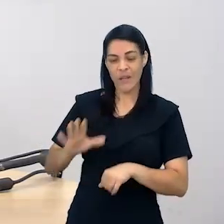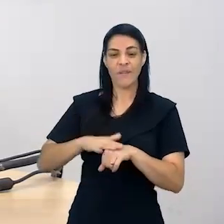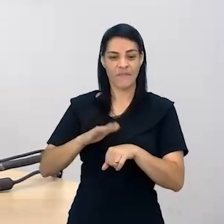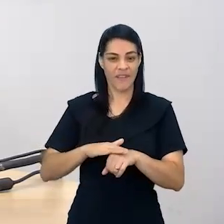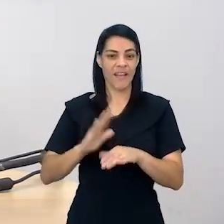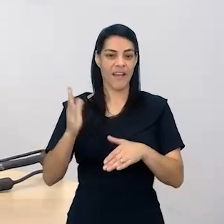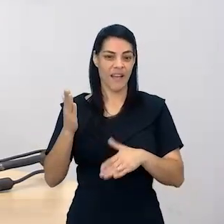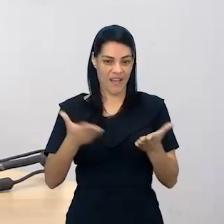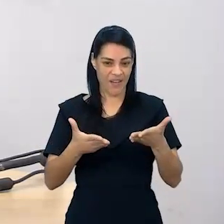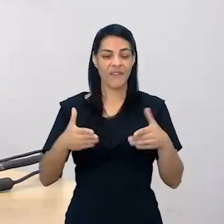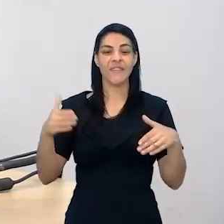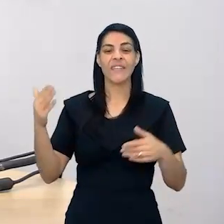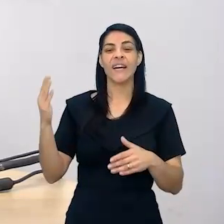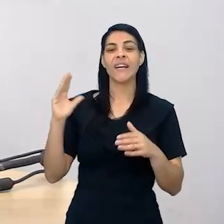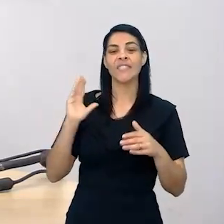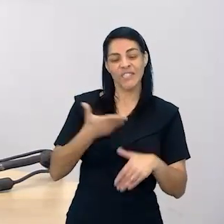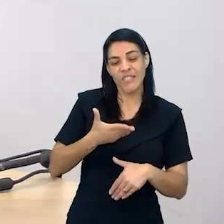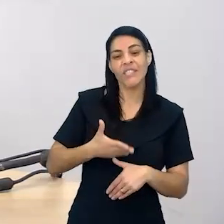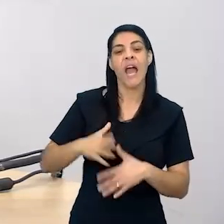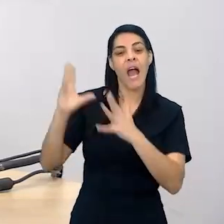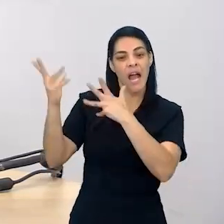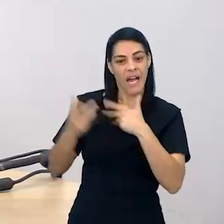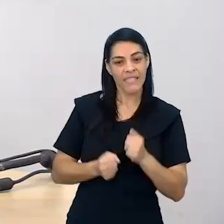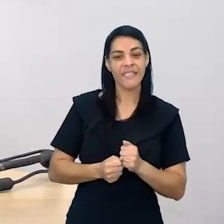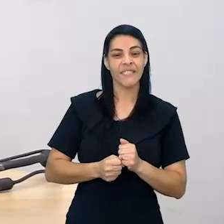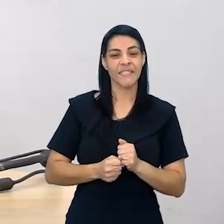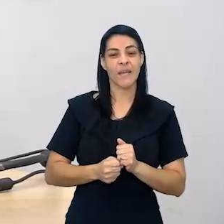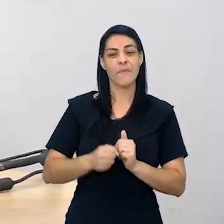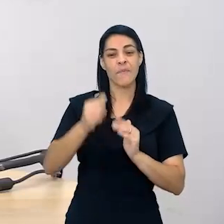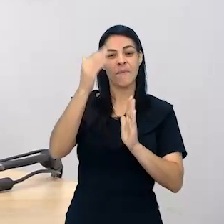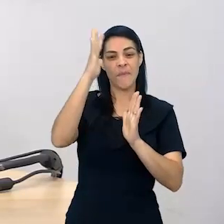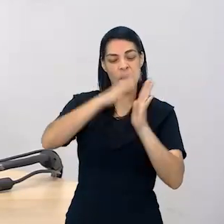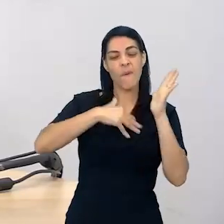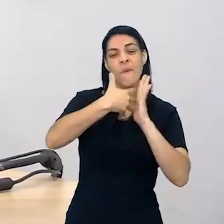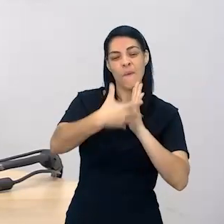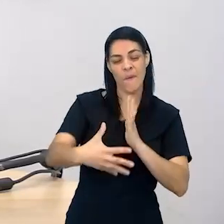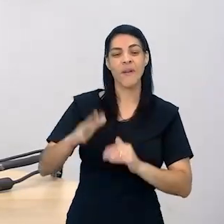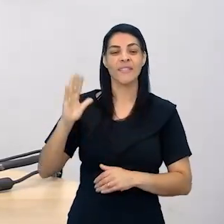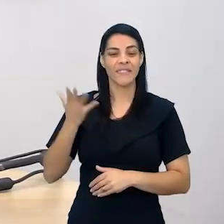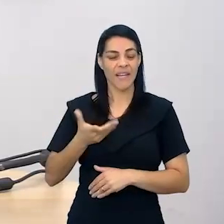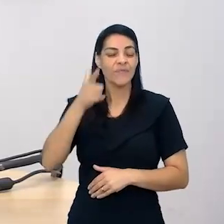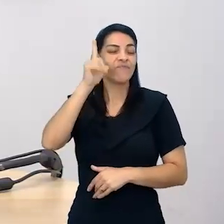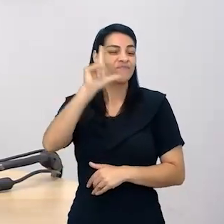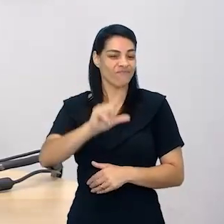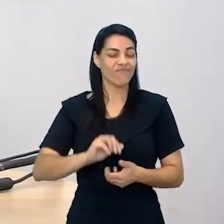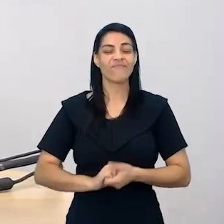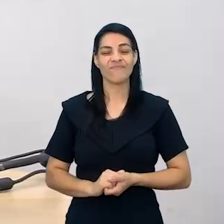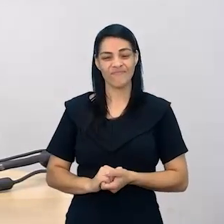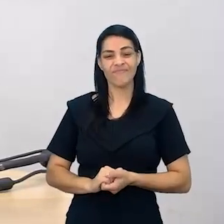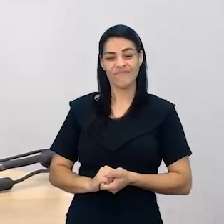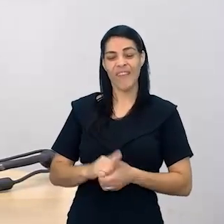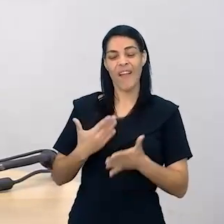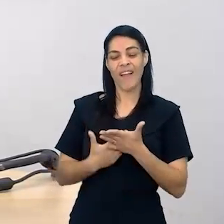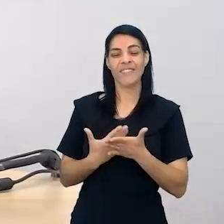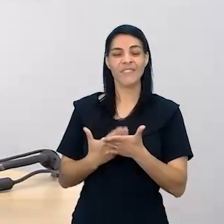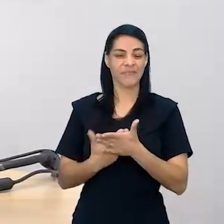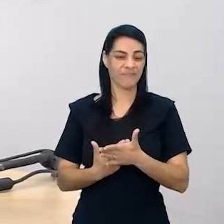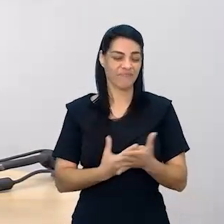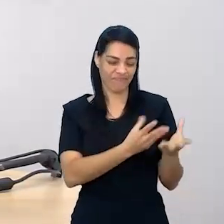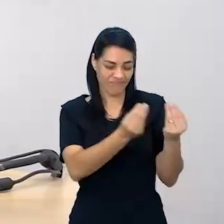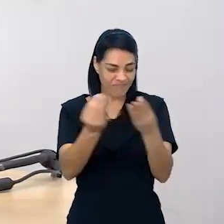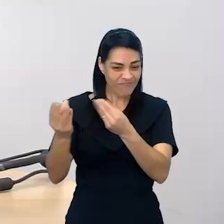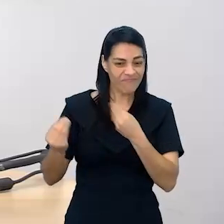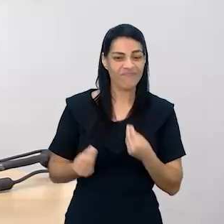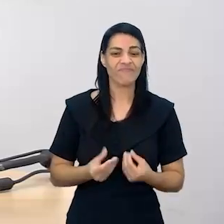recebeu até o ranking né então ela Diretoria de Jales atingiu aí bastante bastante estudantes então